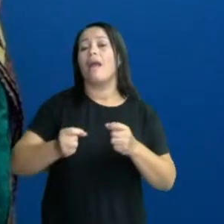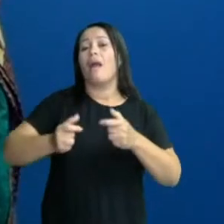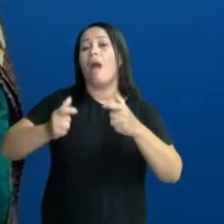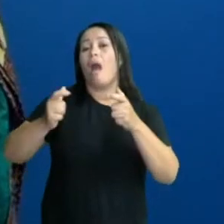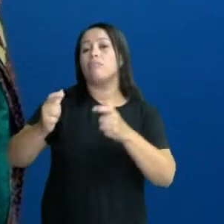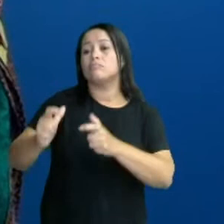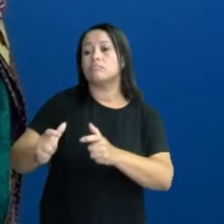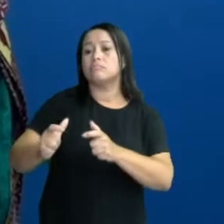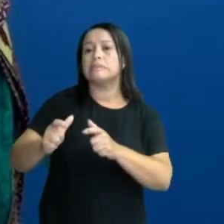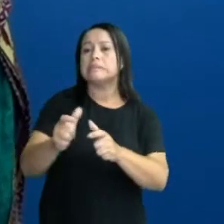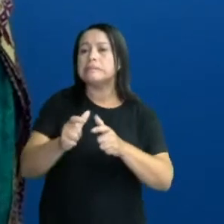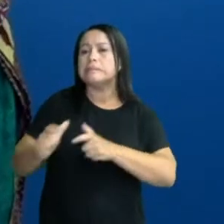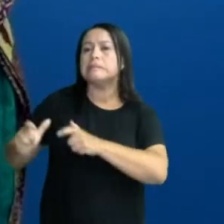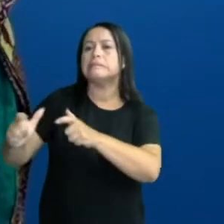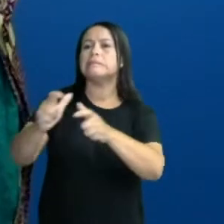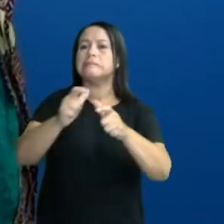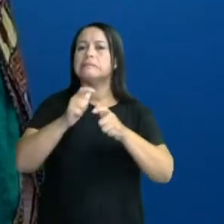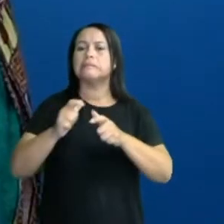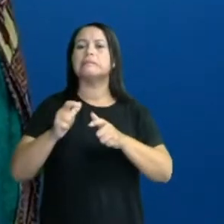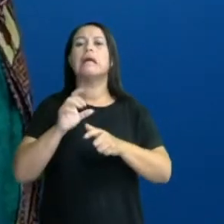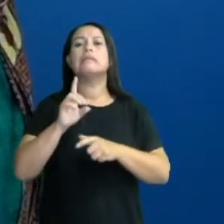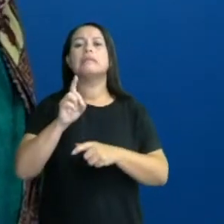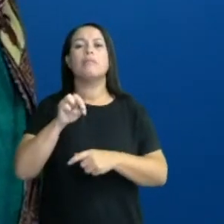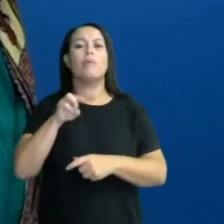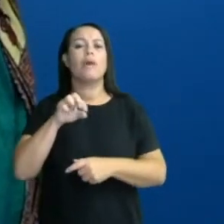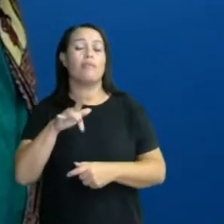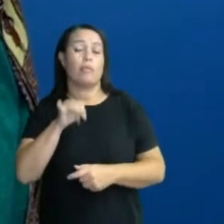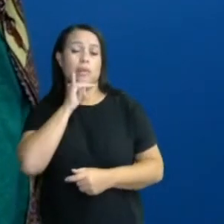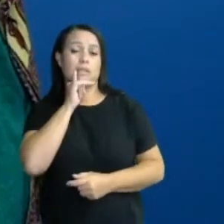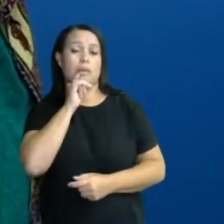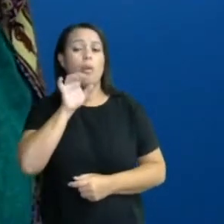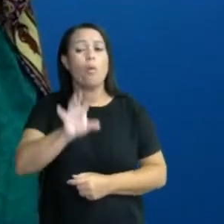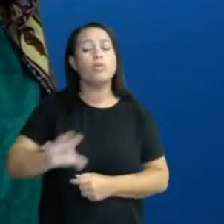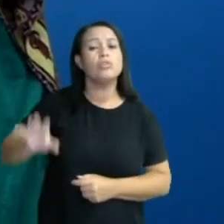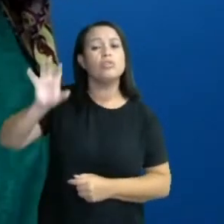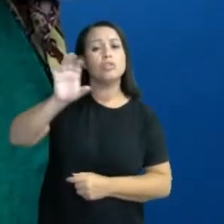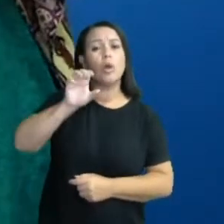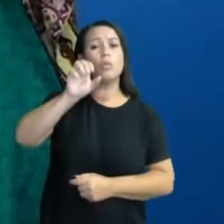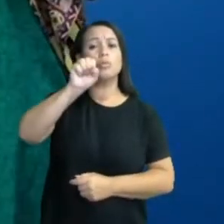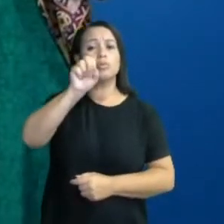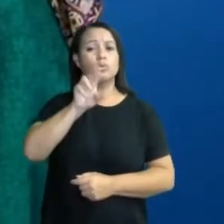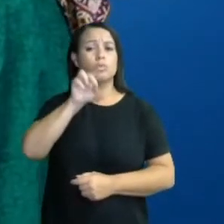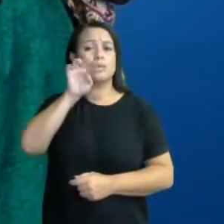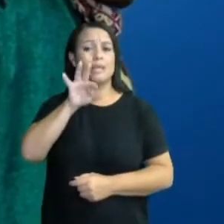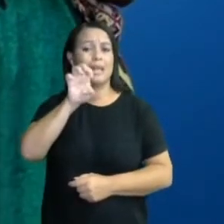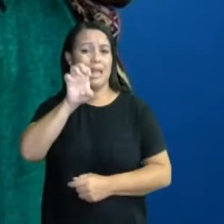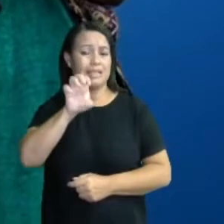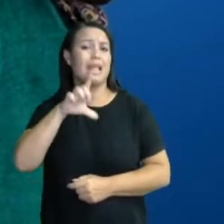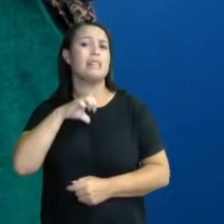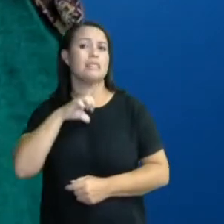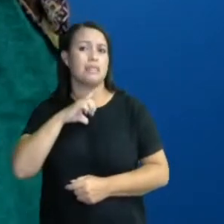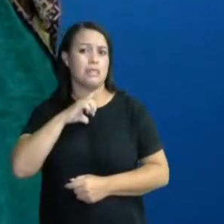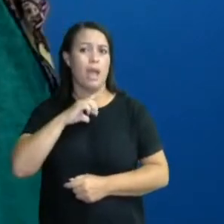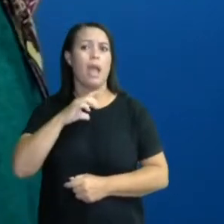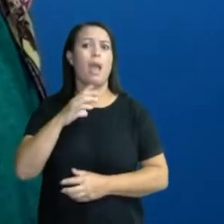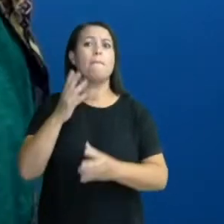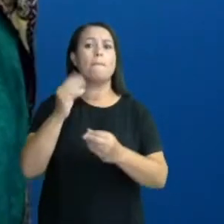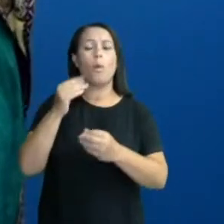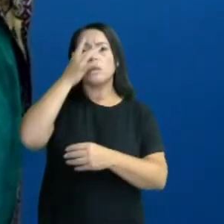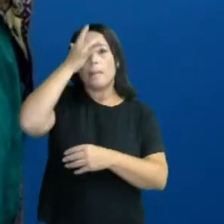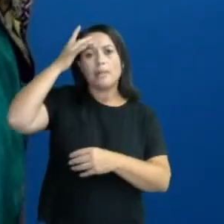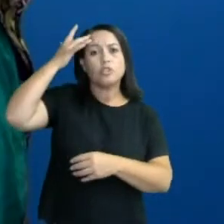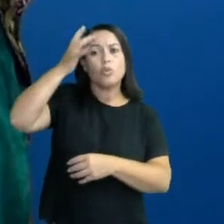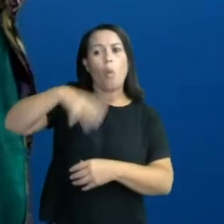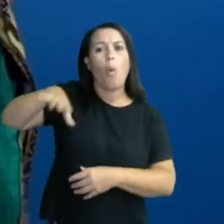em algumas regiões. A região sudeste, por exemplo, tem muita gente, né? A região com maior densidade demográfica do